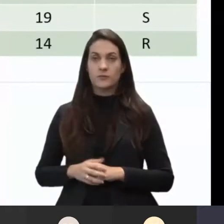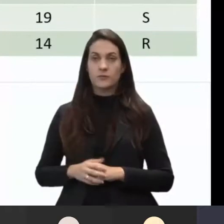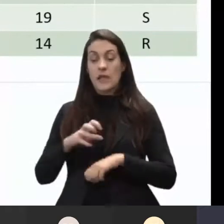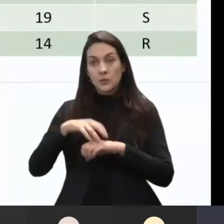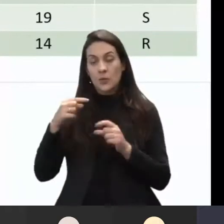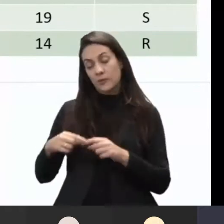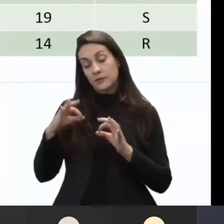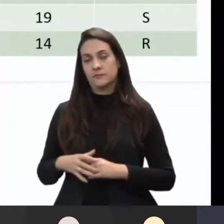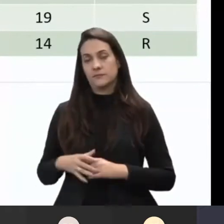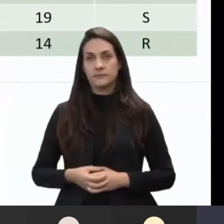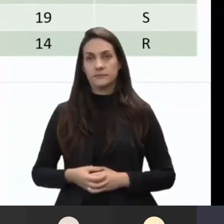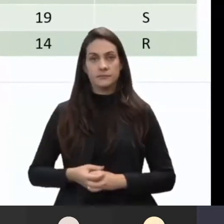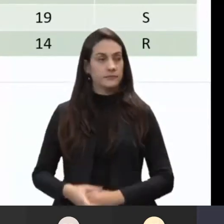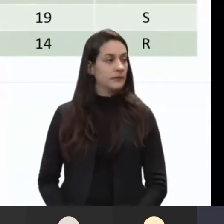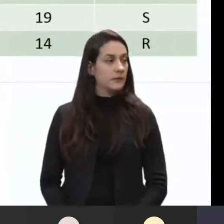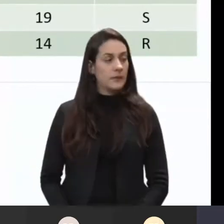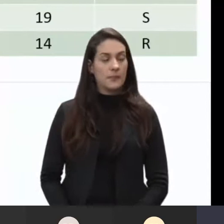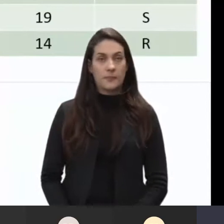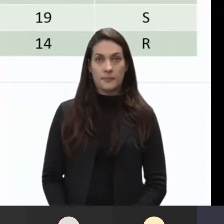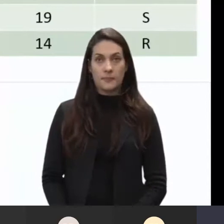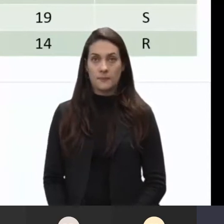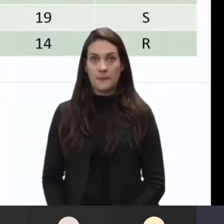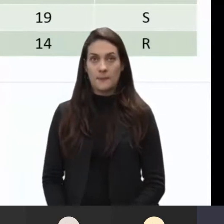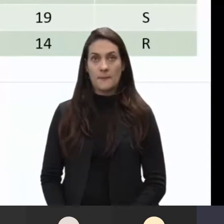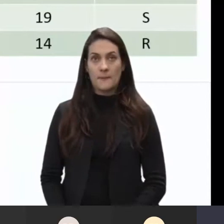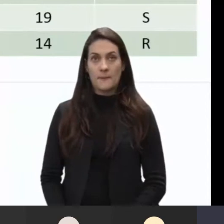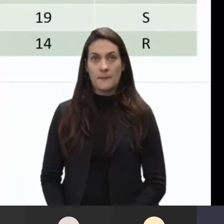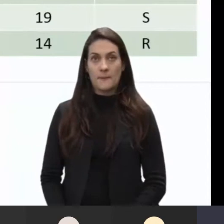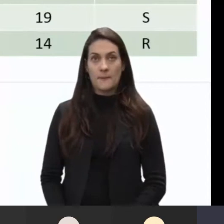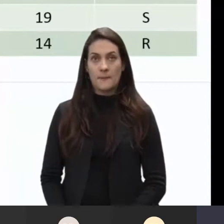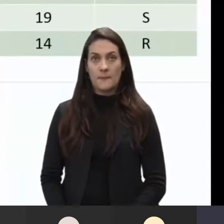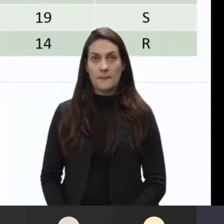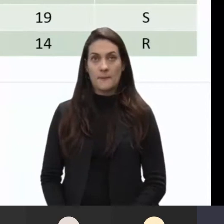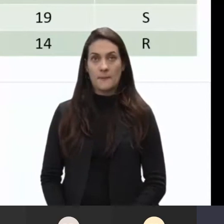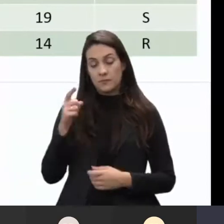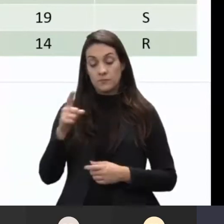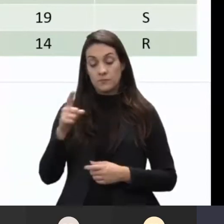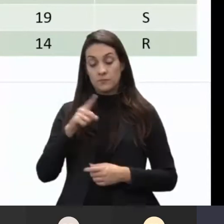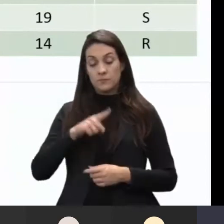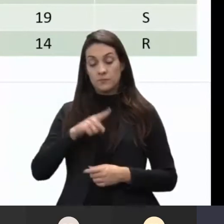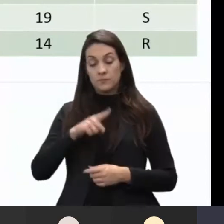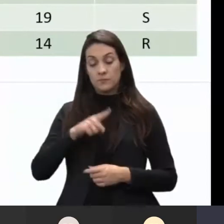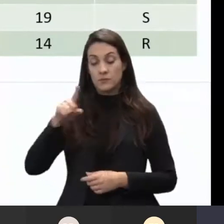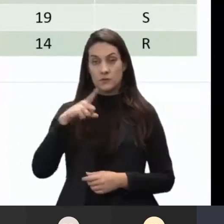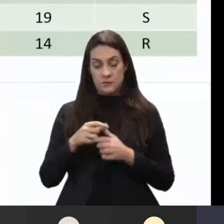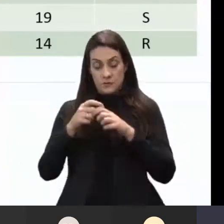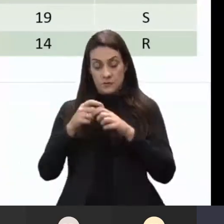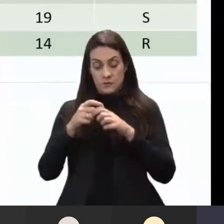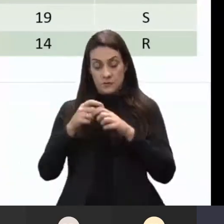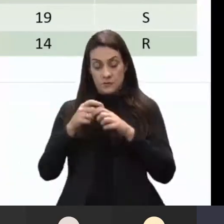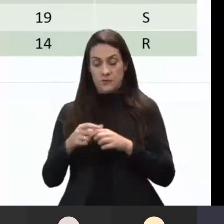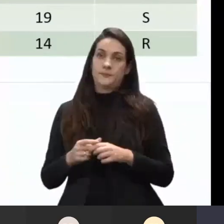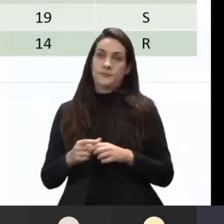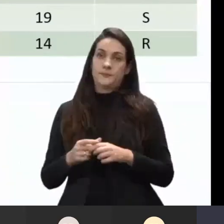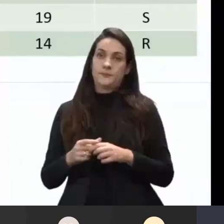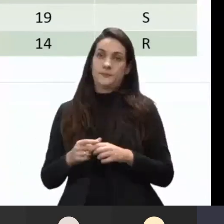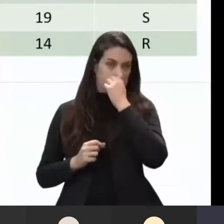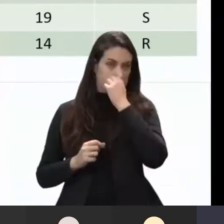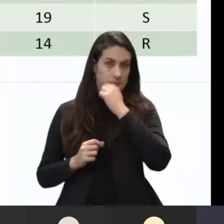nós temos aqui esse disquinho que nos mostrou um halo de inibição e provavelmente ele é aqui